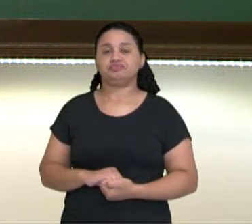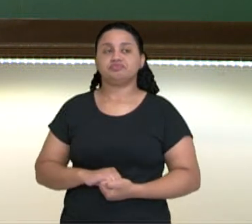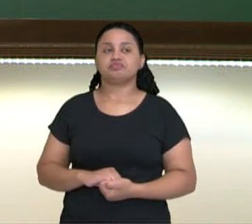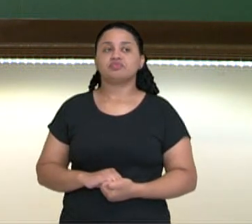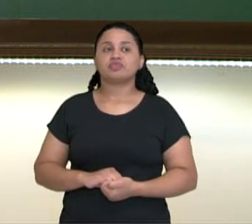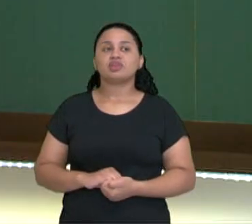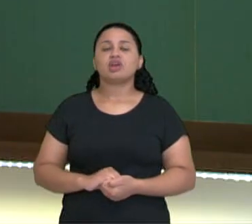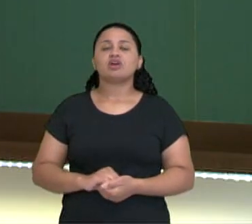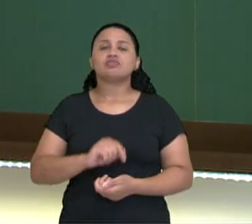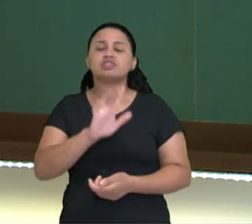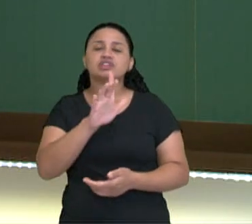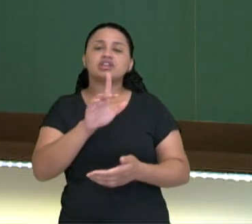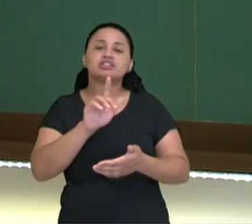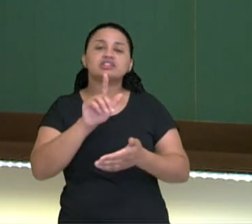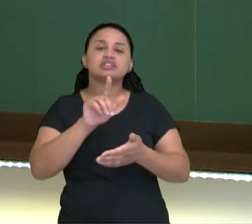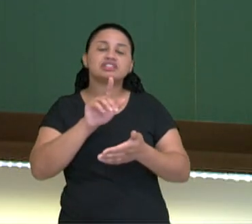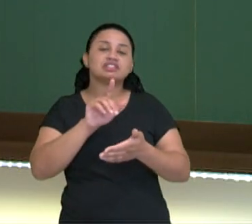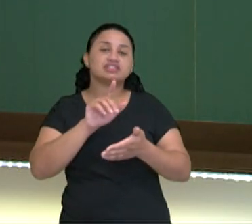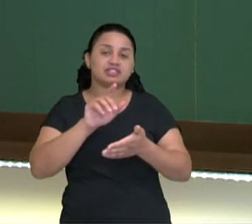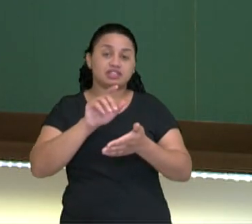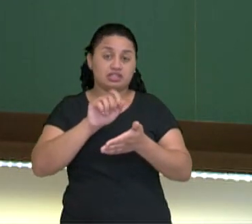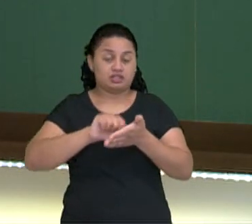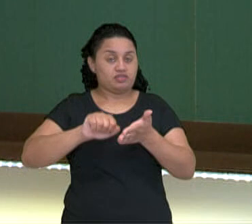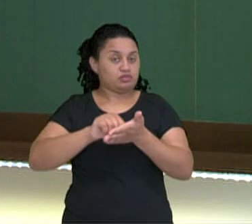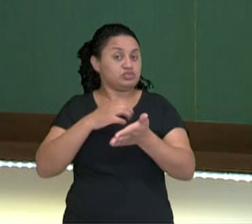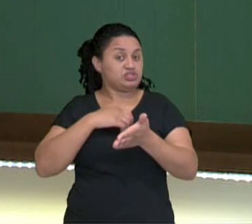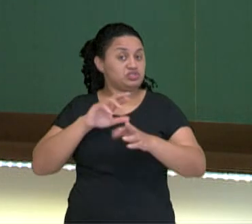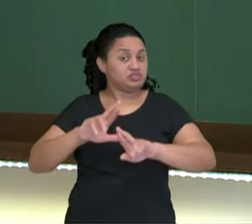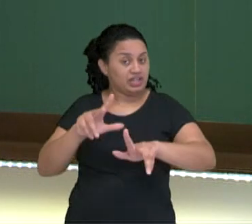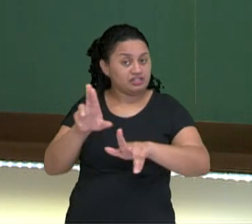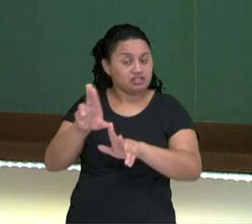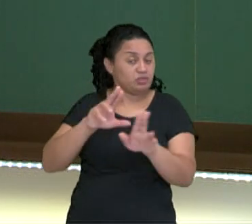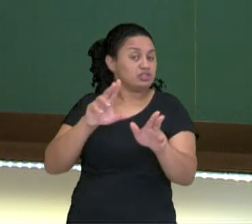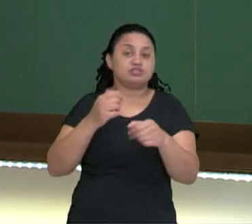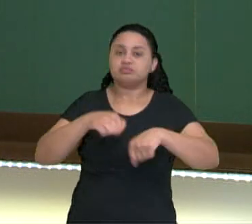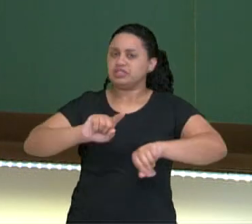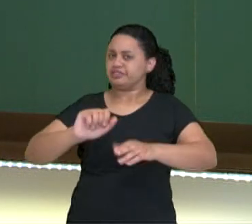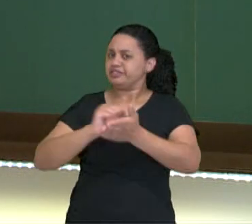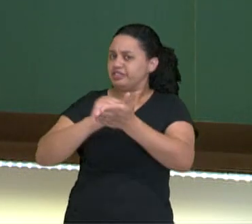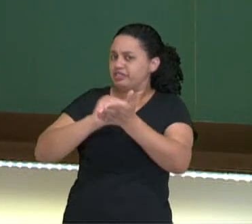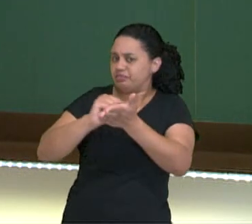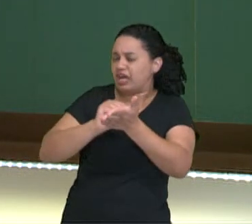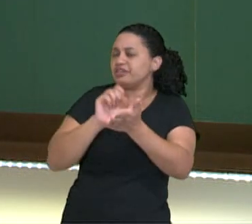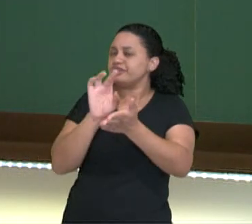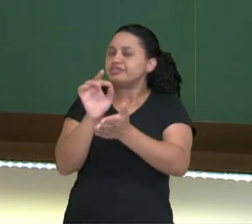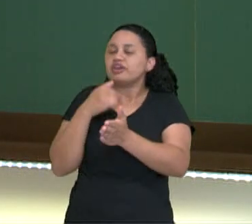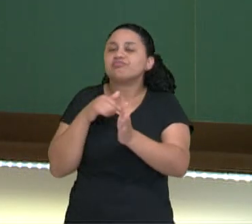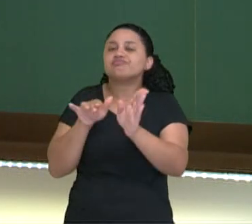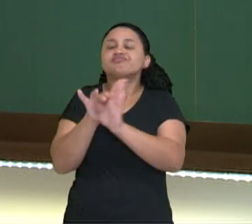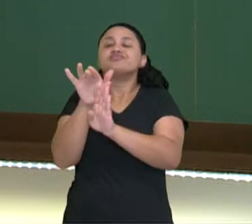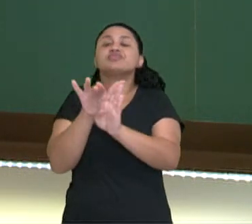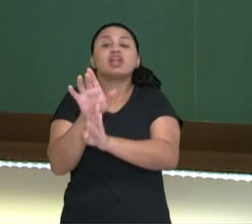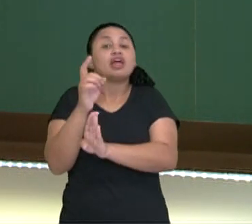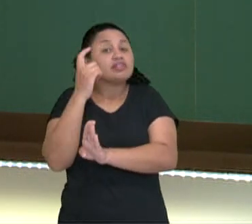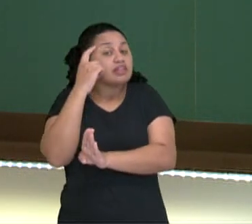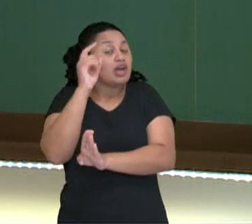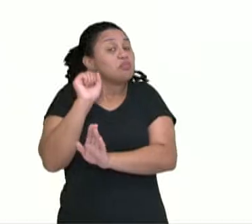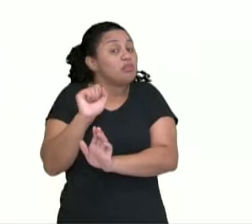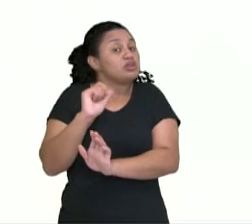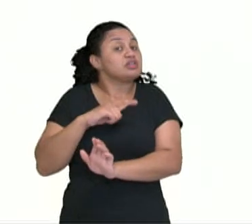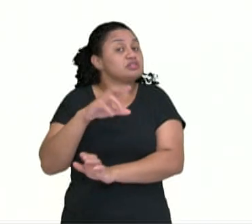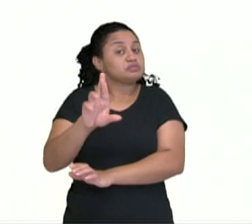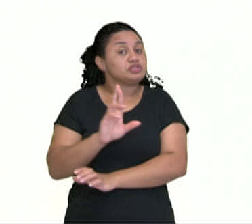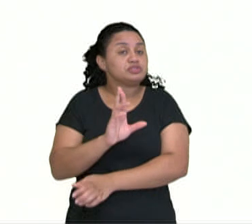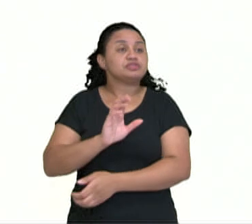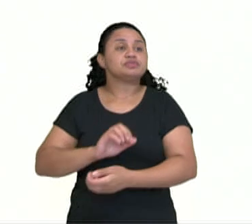about? Se você escreveu de uma maneira diferente, não precisa apagar, por favor, tá? É só uma ideia aqui do que você pode ter respondido.